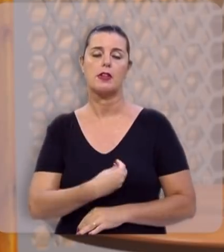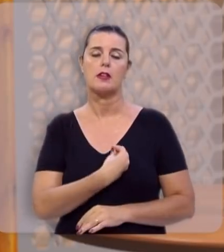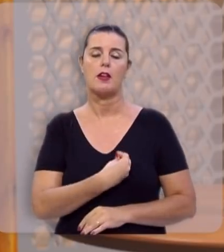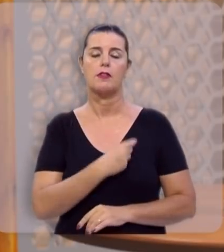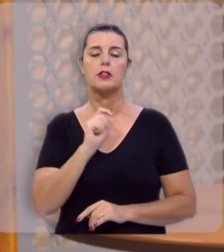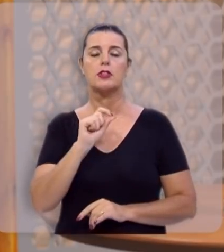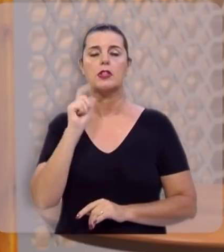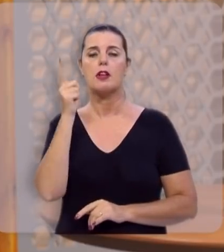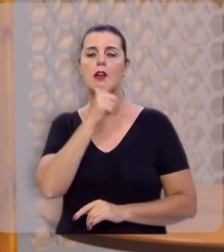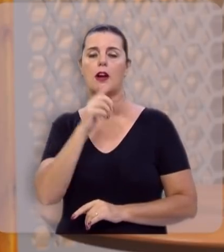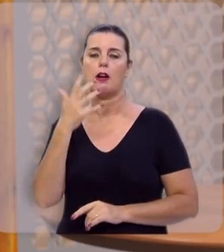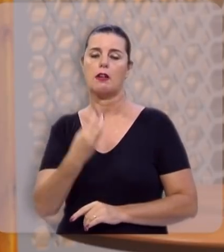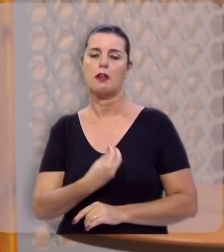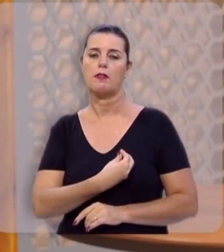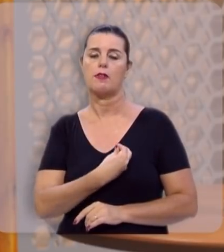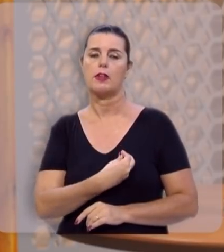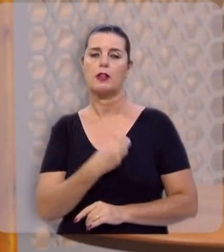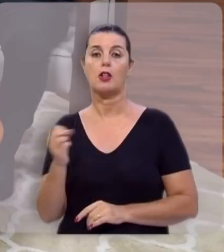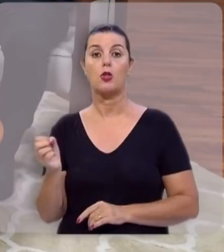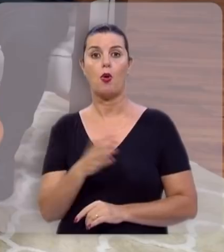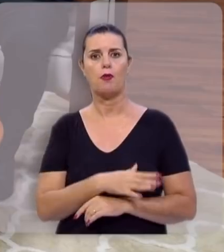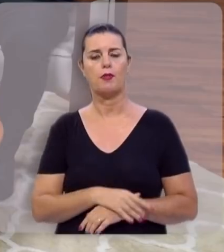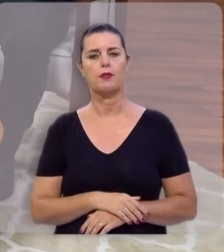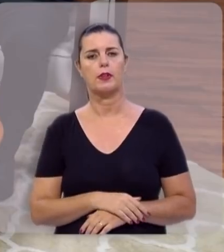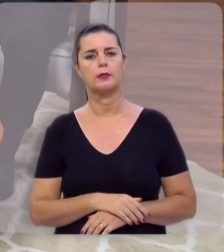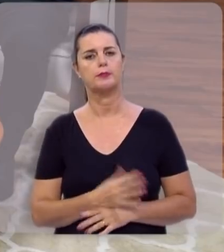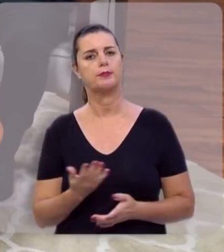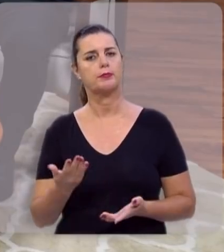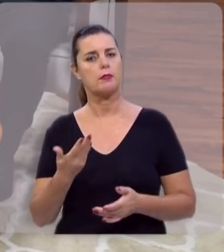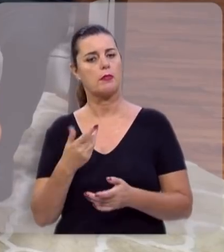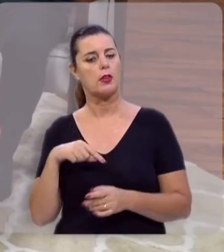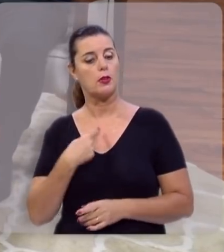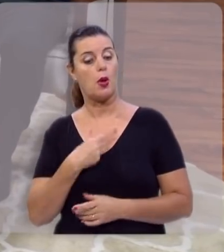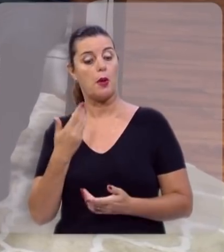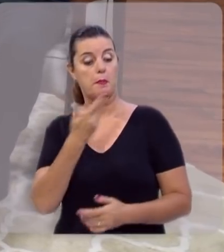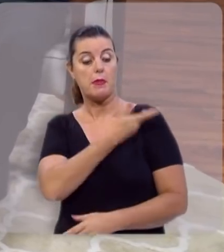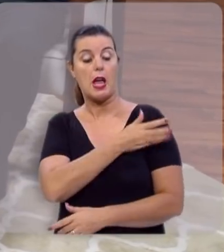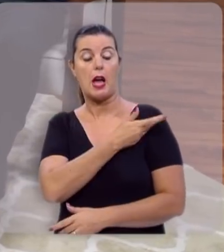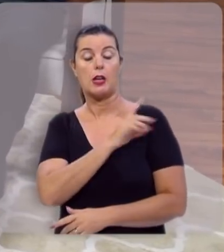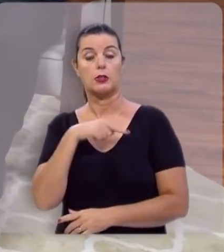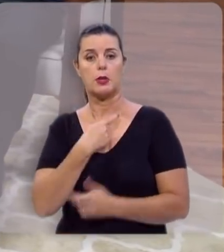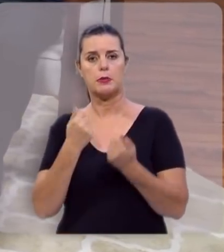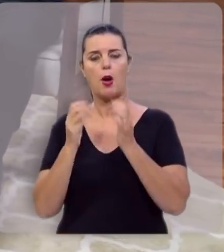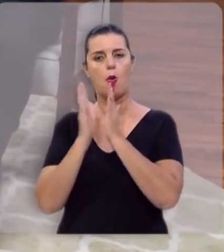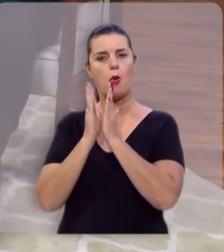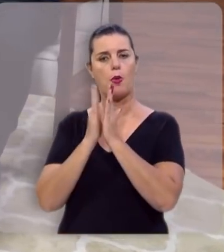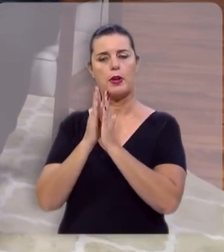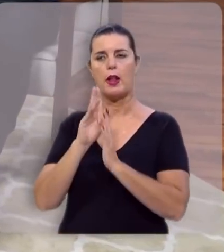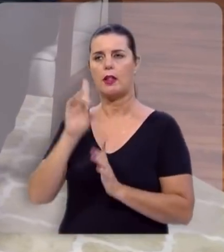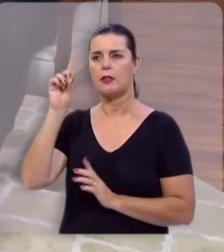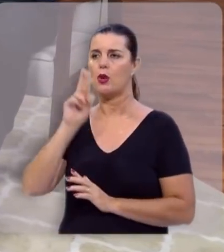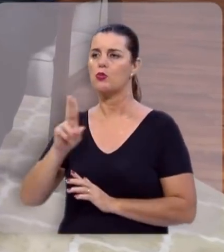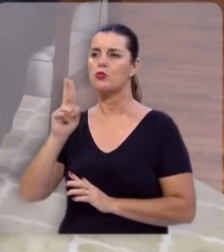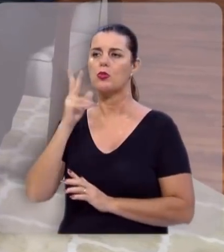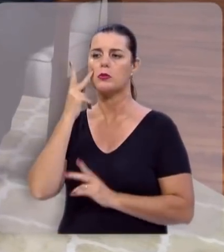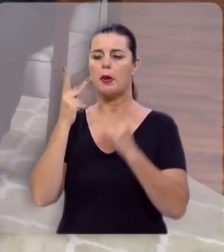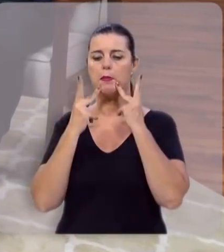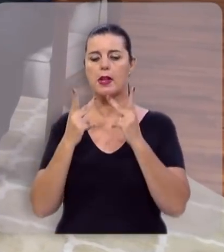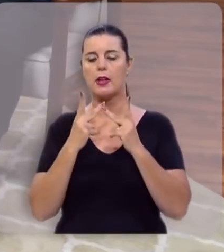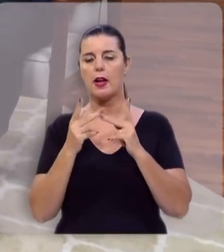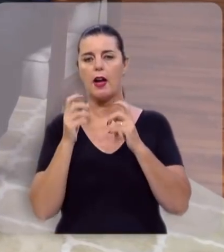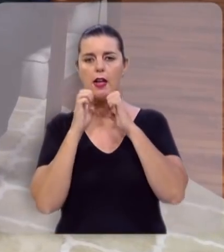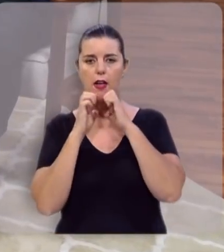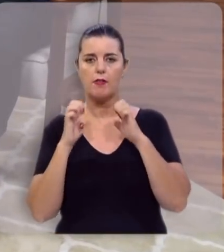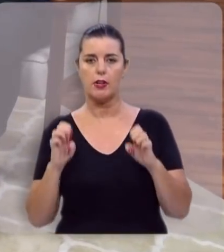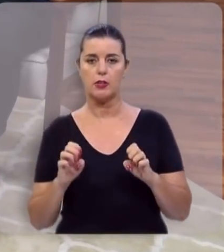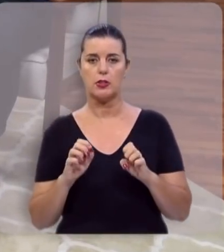na vida daquele que é nascido do Espírito. Então, implicações práticas para nós. Devemos orar para que Deus nos use para pregar